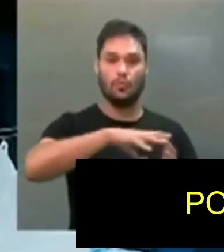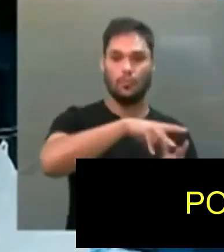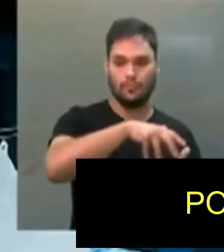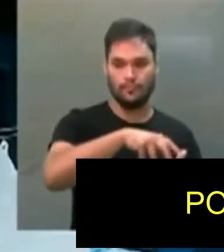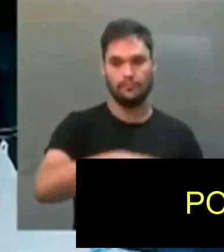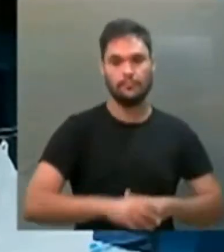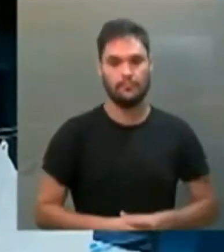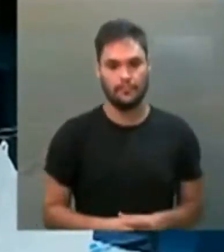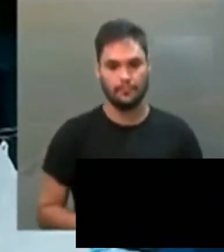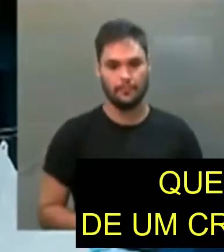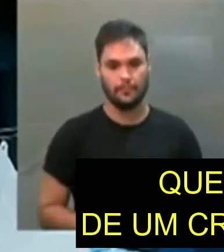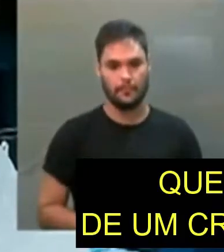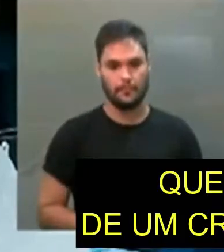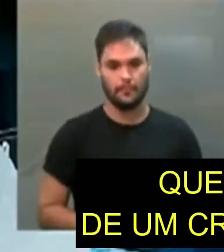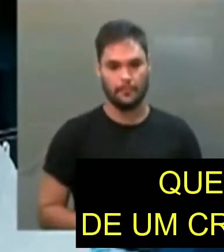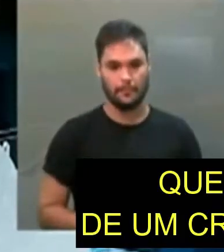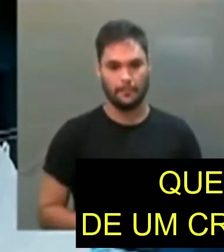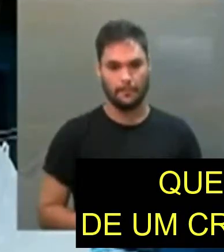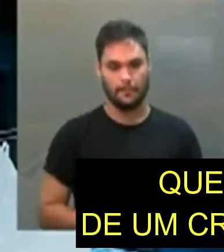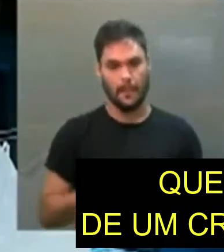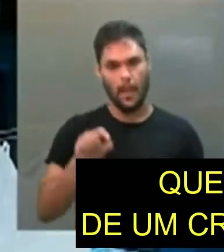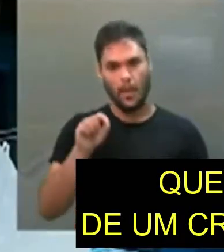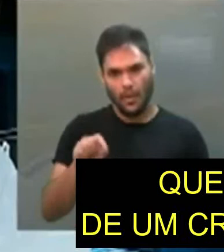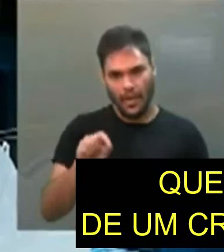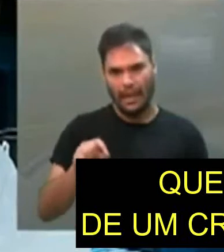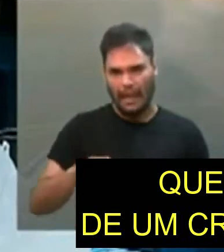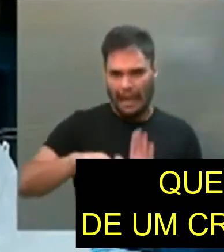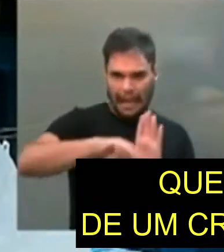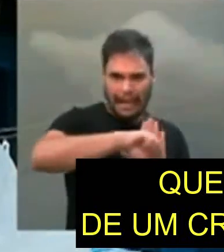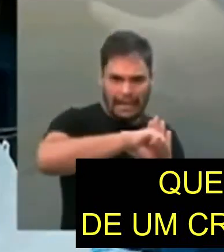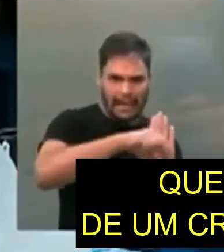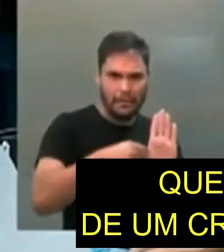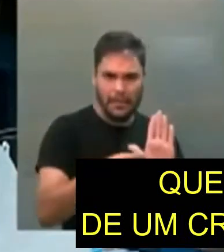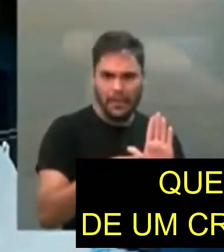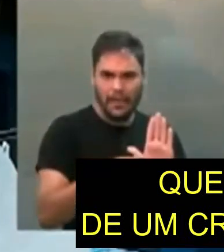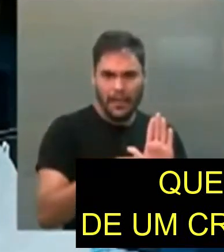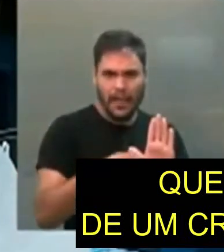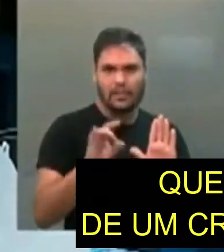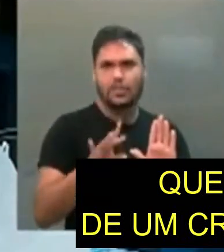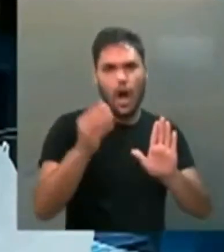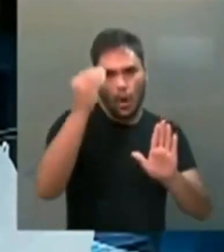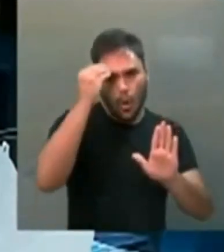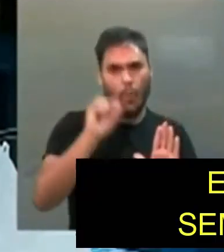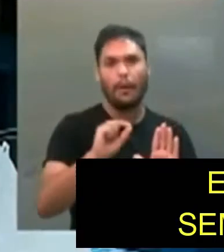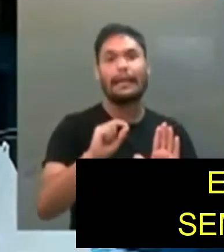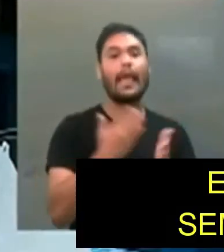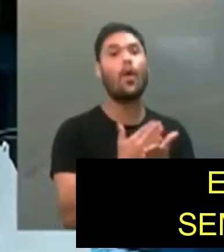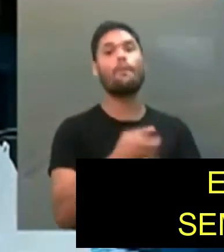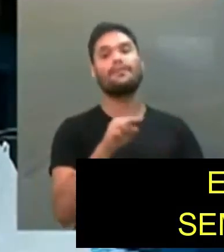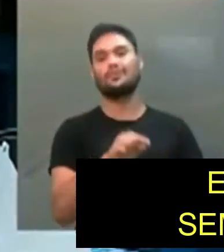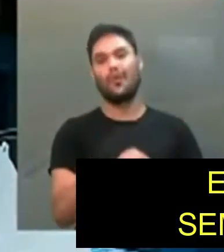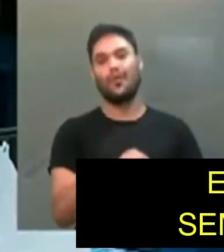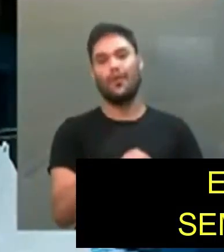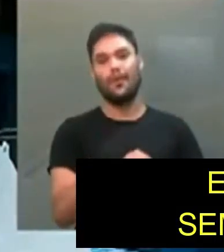diz que o resultado de que depende a existência de um crime somente é imputável a quem lhe deu causa.